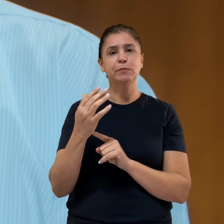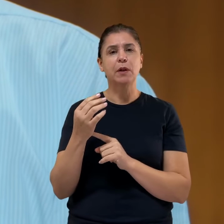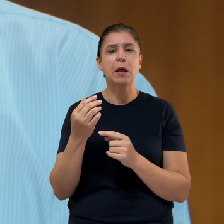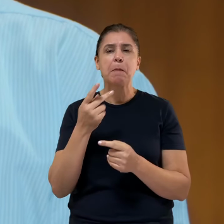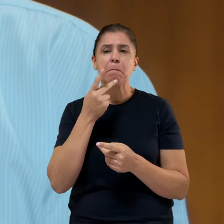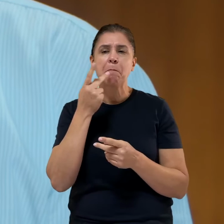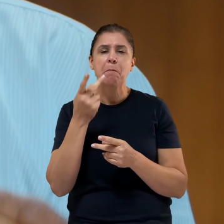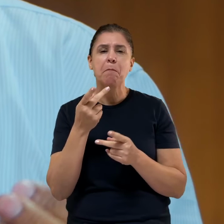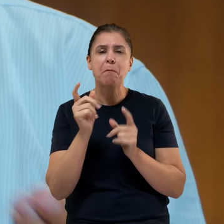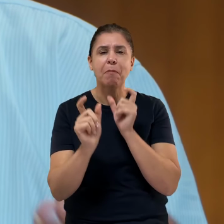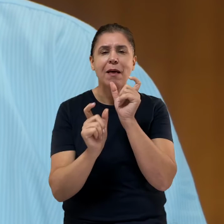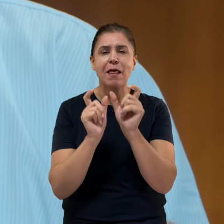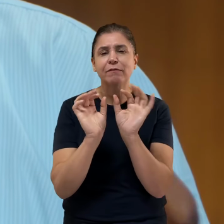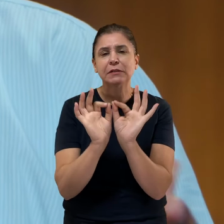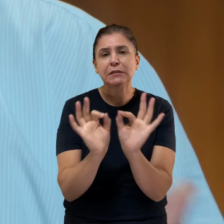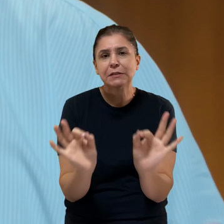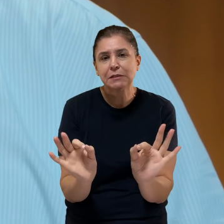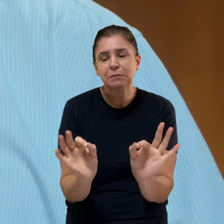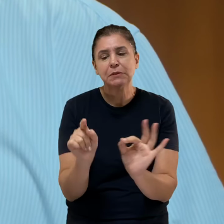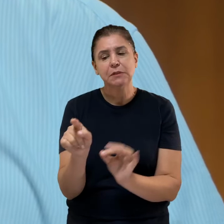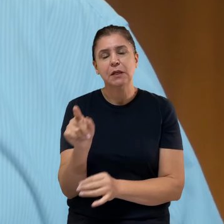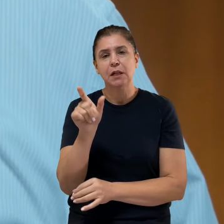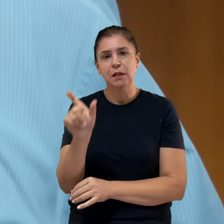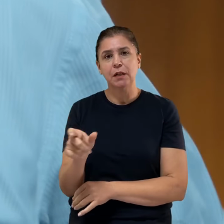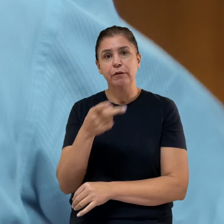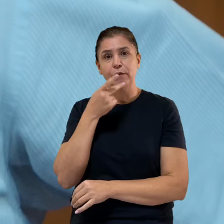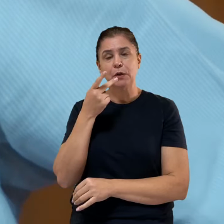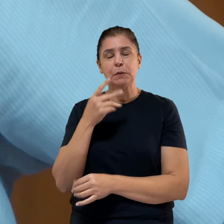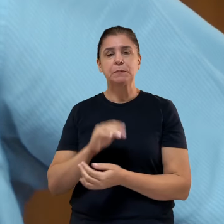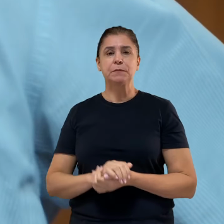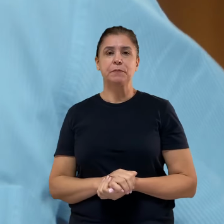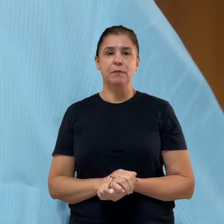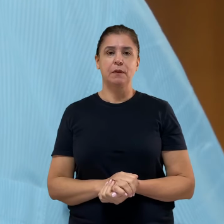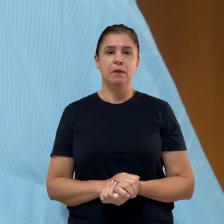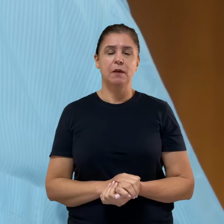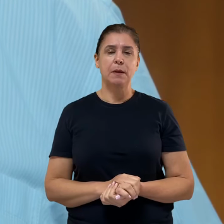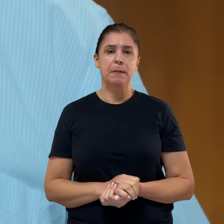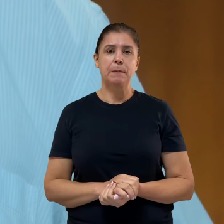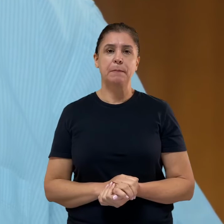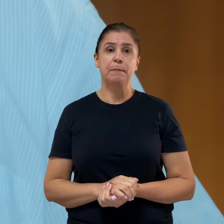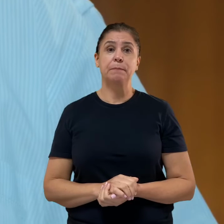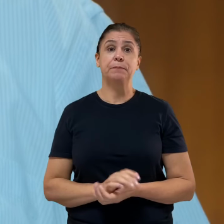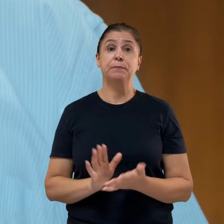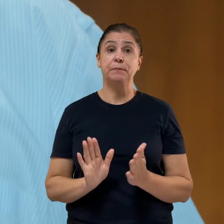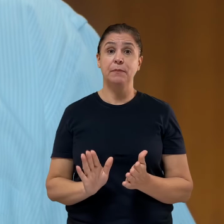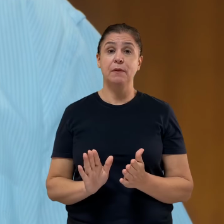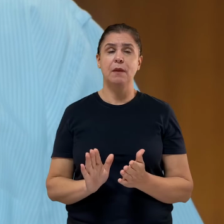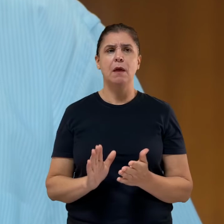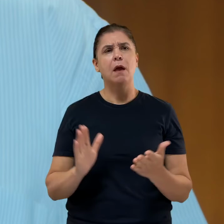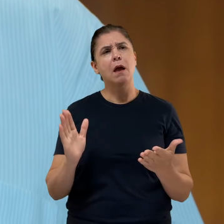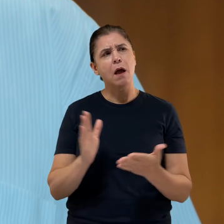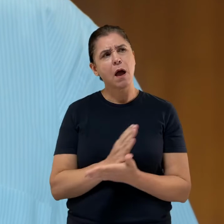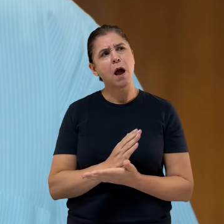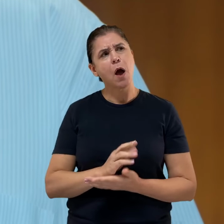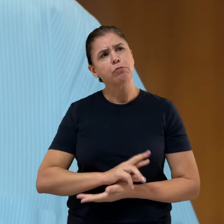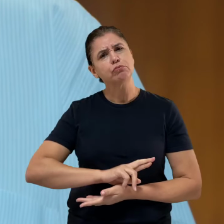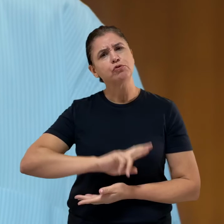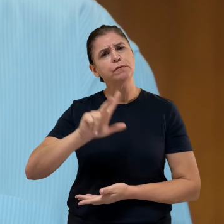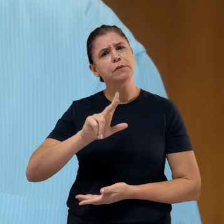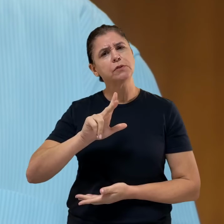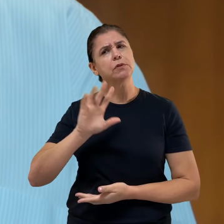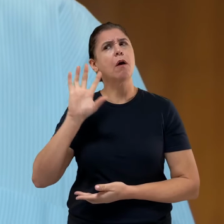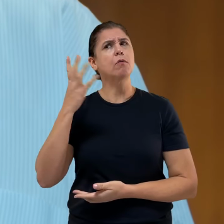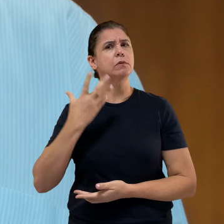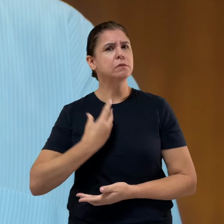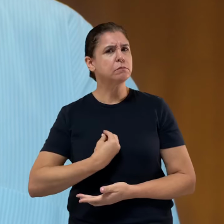as poucas palavras que ele conseguia expressar, ele disse, Algo diferente